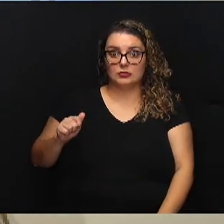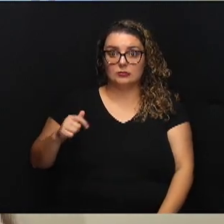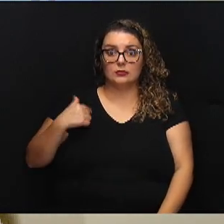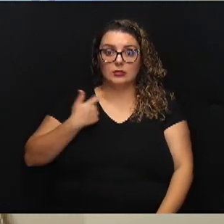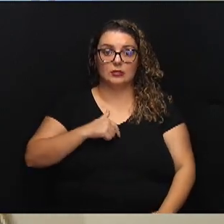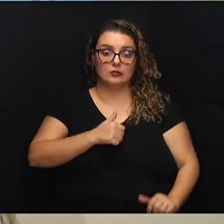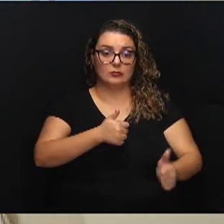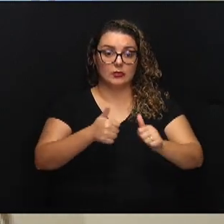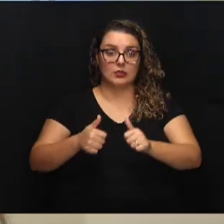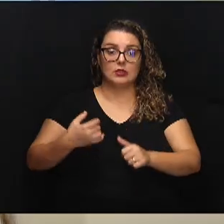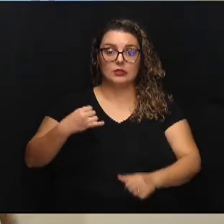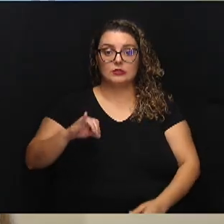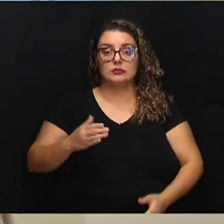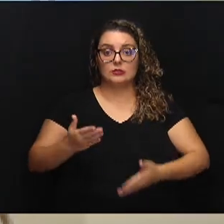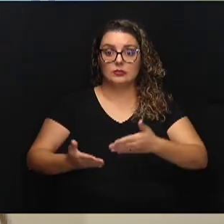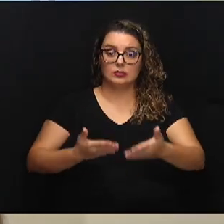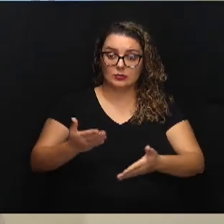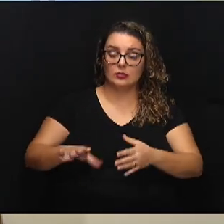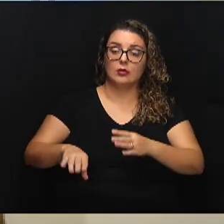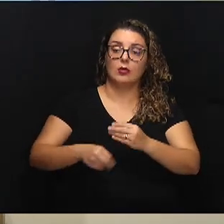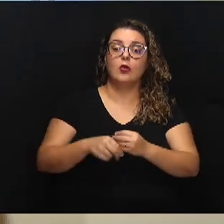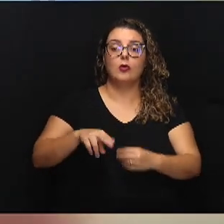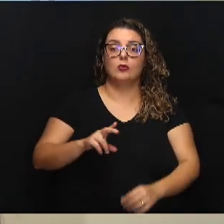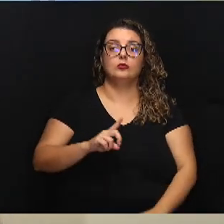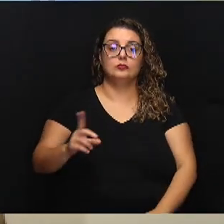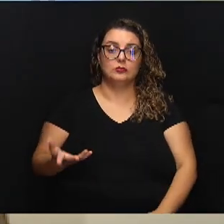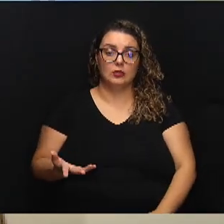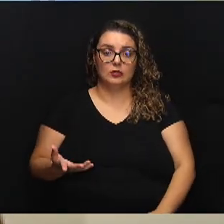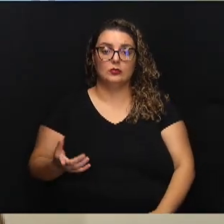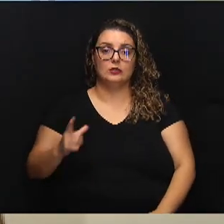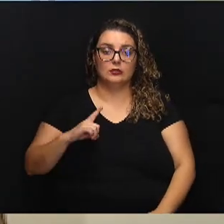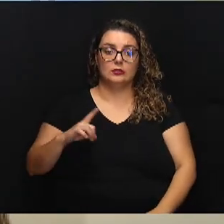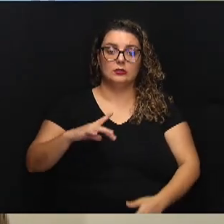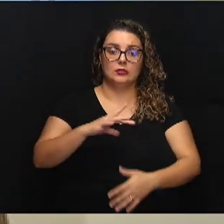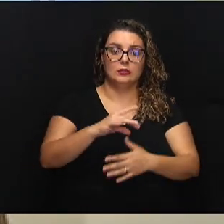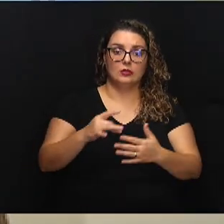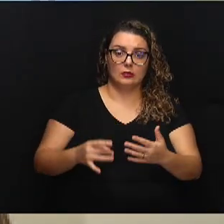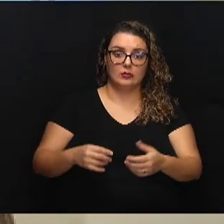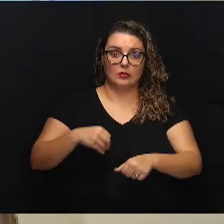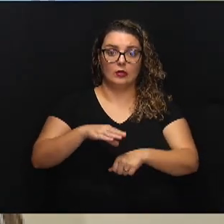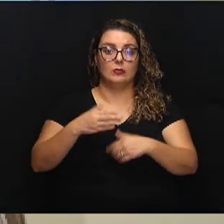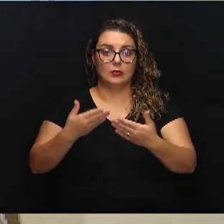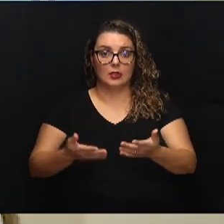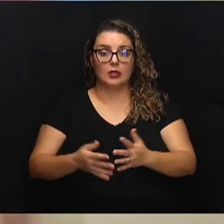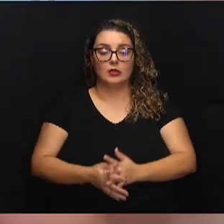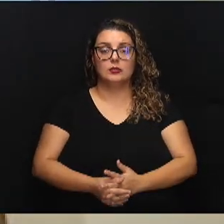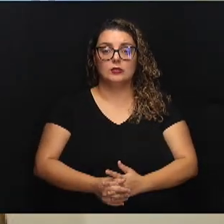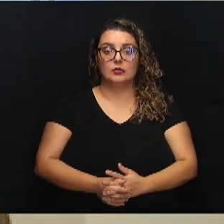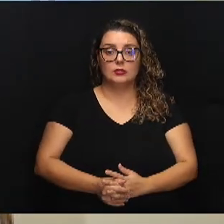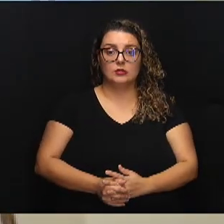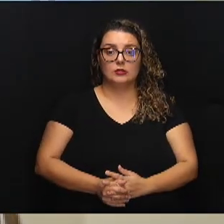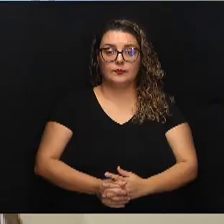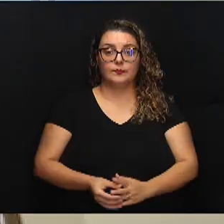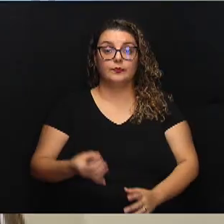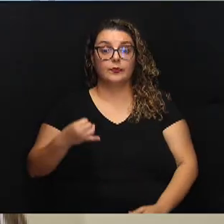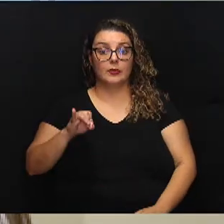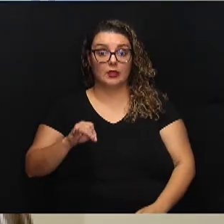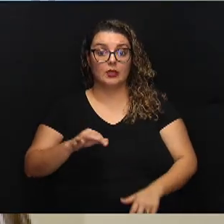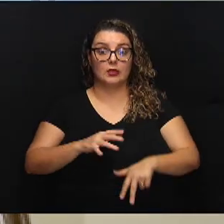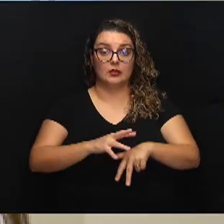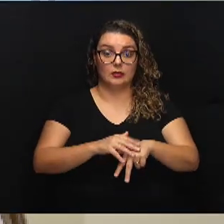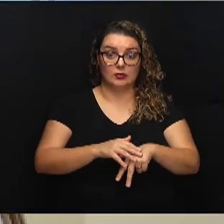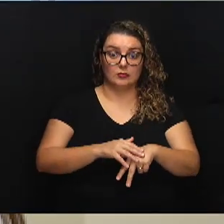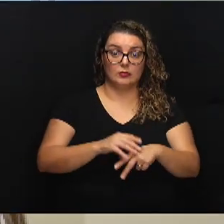é necessário fazer o tratamento complementar ou não. Existem critérios, inclusive, para essa indicação. Se a paciente tem um